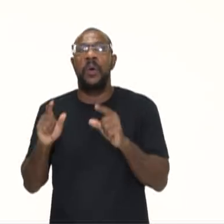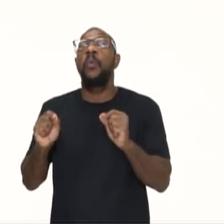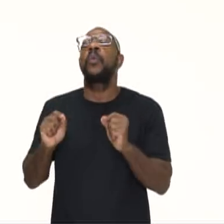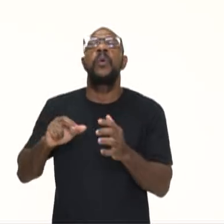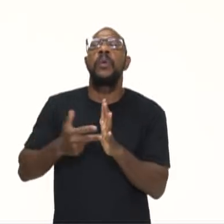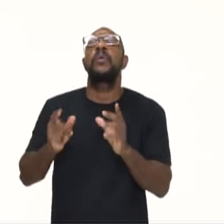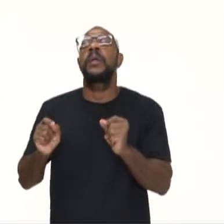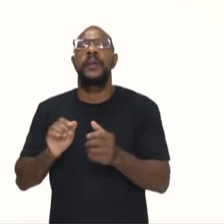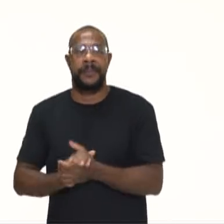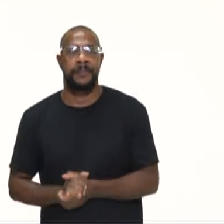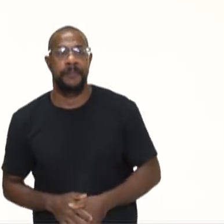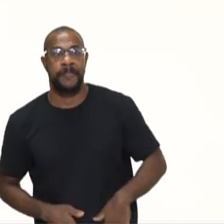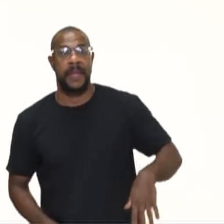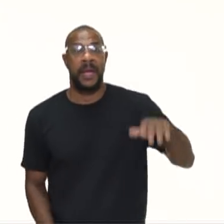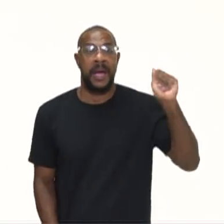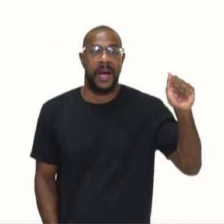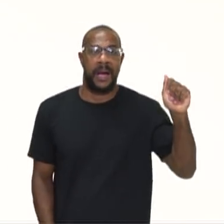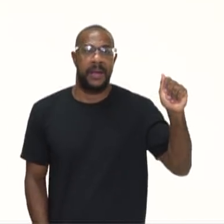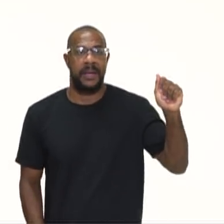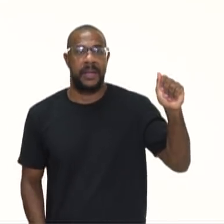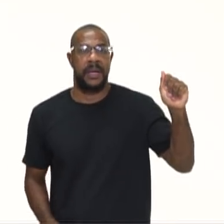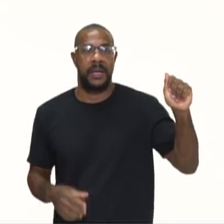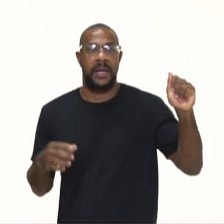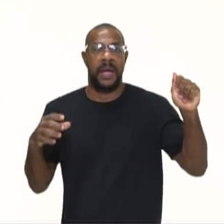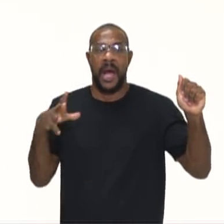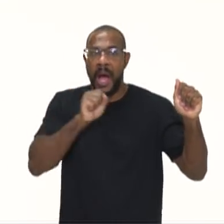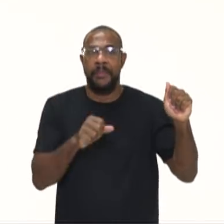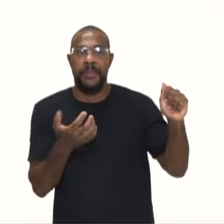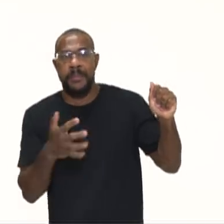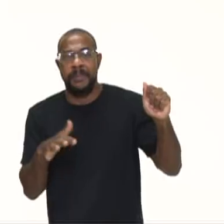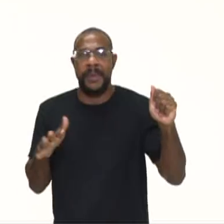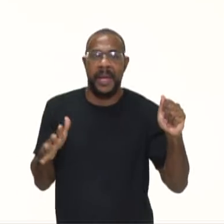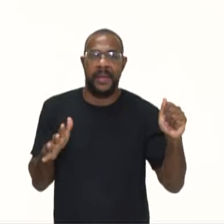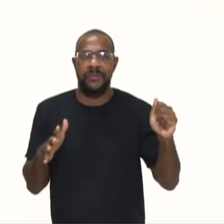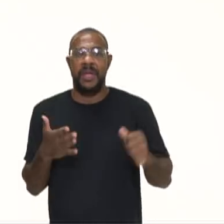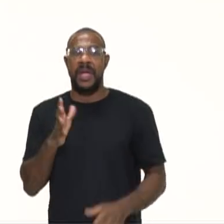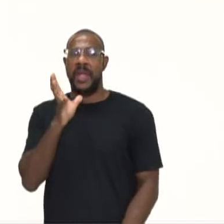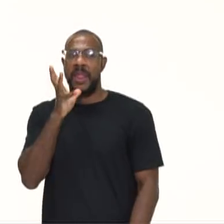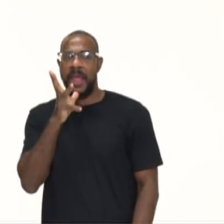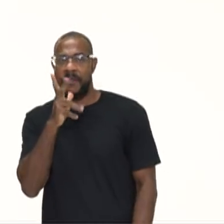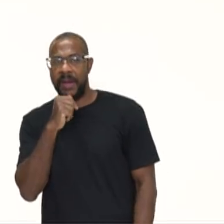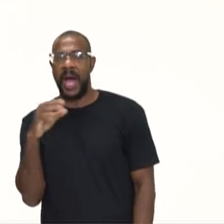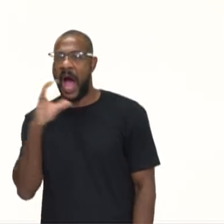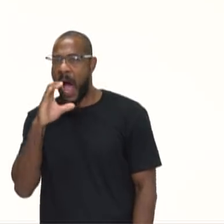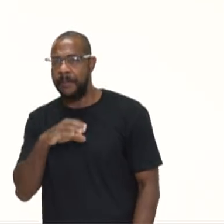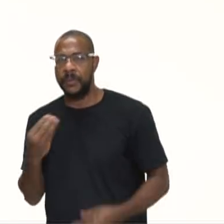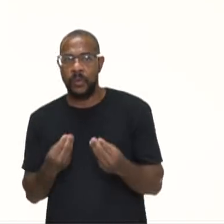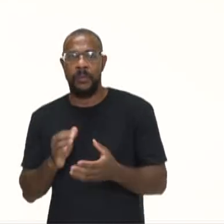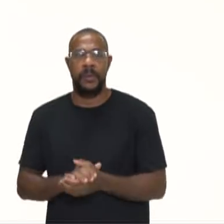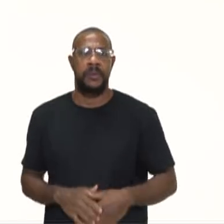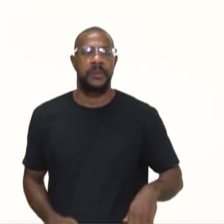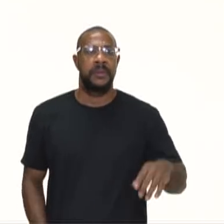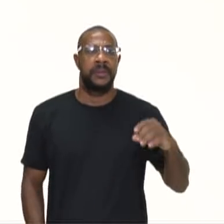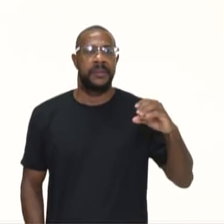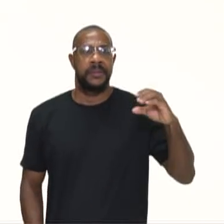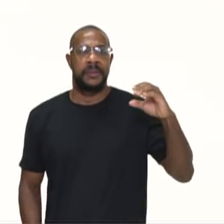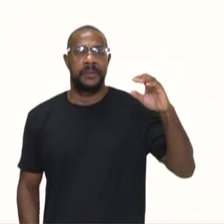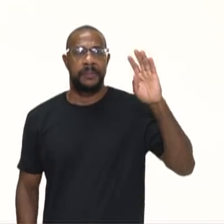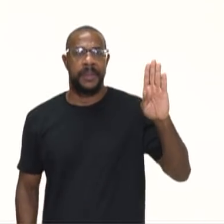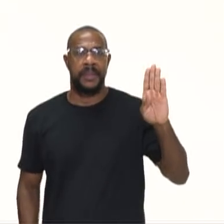e devagar. Alternativa B, acelerado, compassado e lento. Alternativa